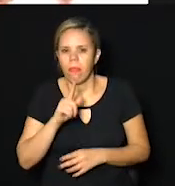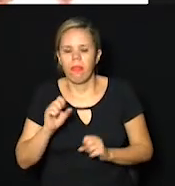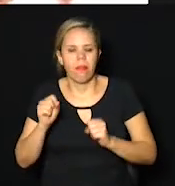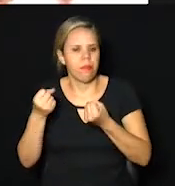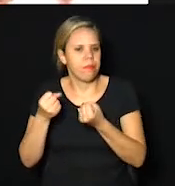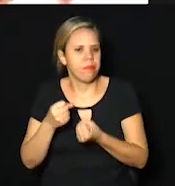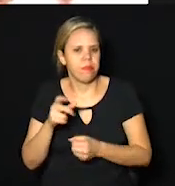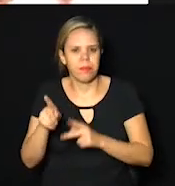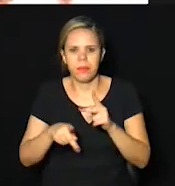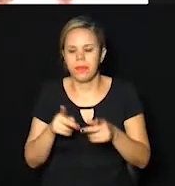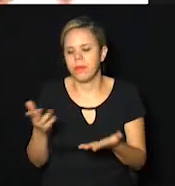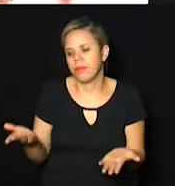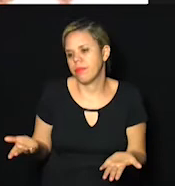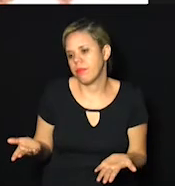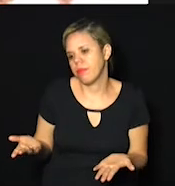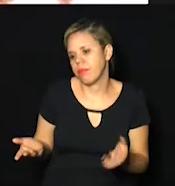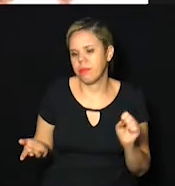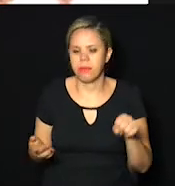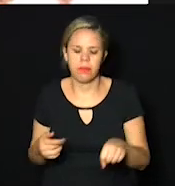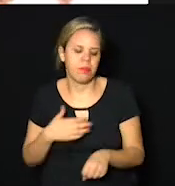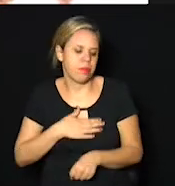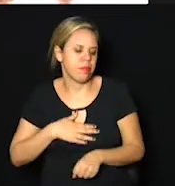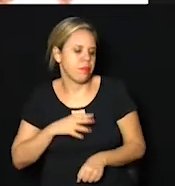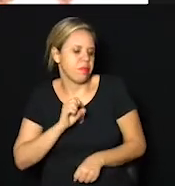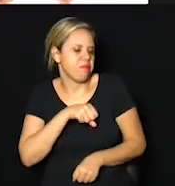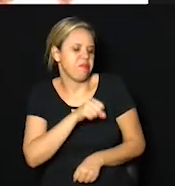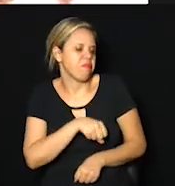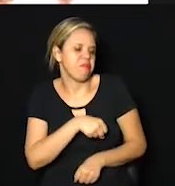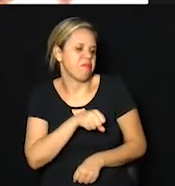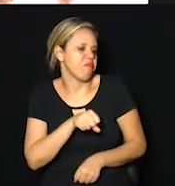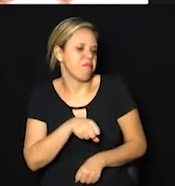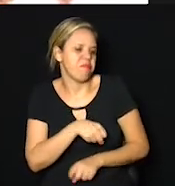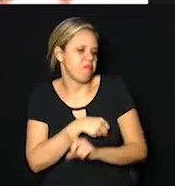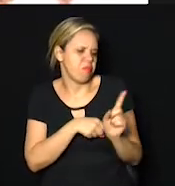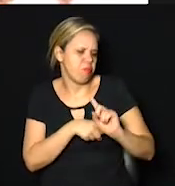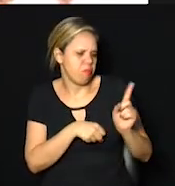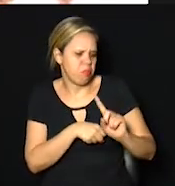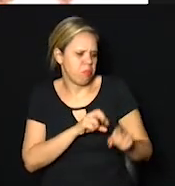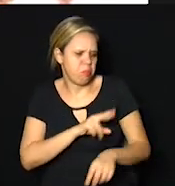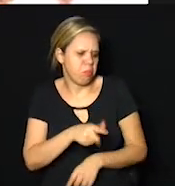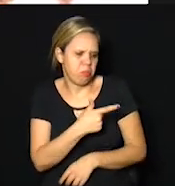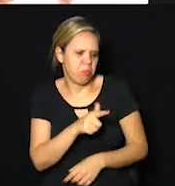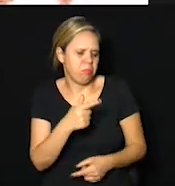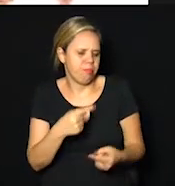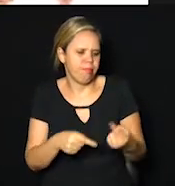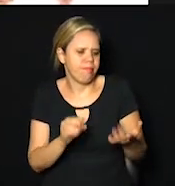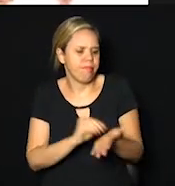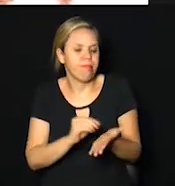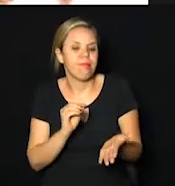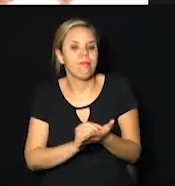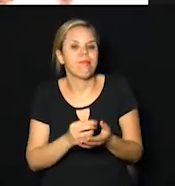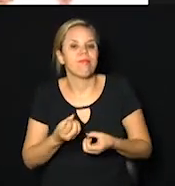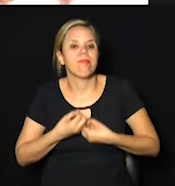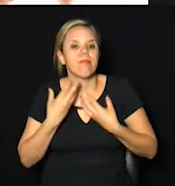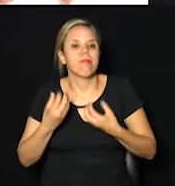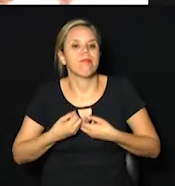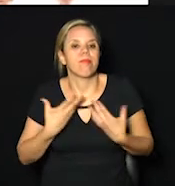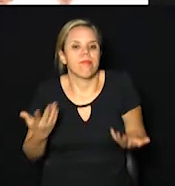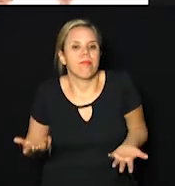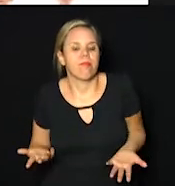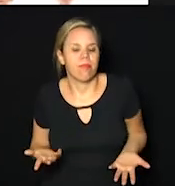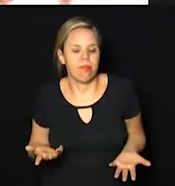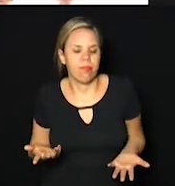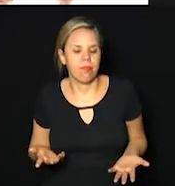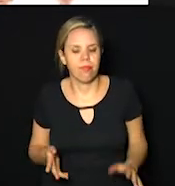alguém porque sim. Por que você gosta de tal candidato? Porque sim. Não existe isso. Mas existe sim tal... Não,